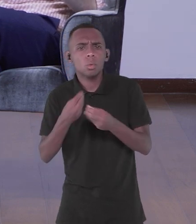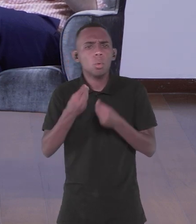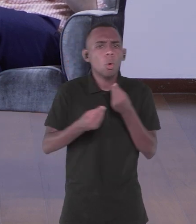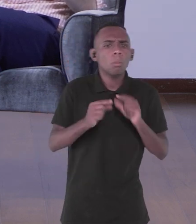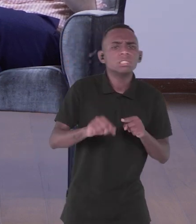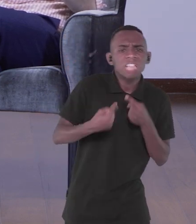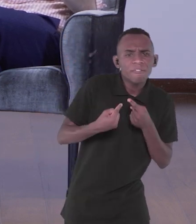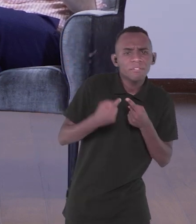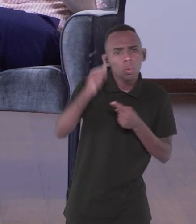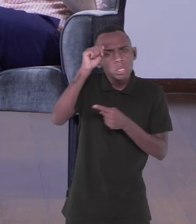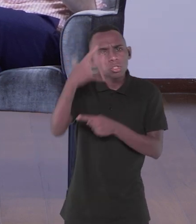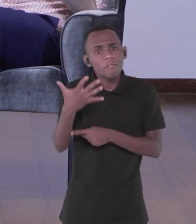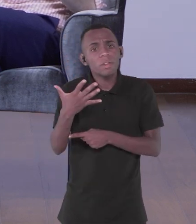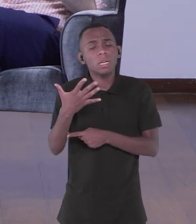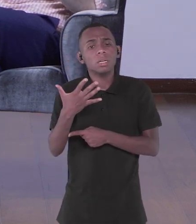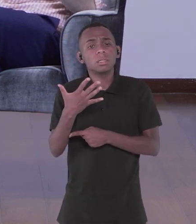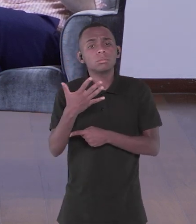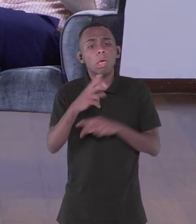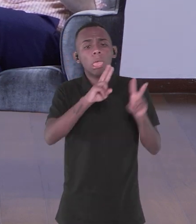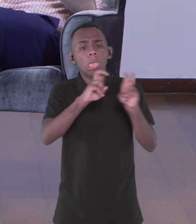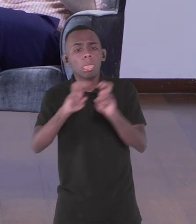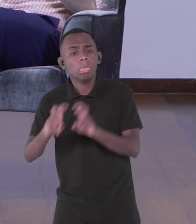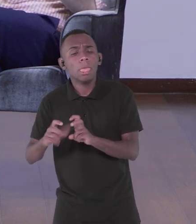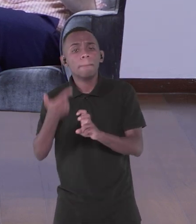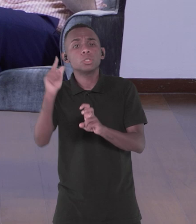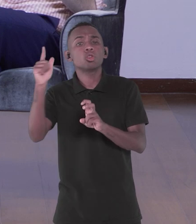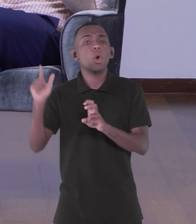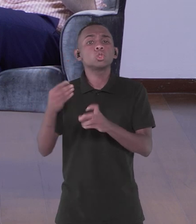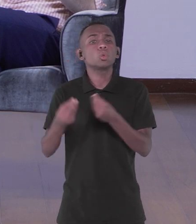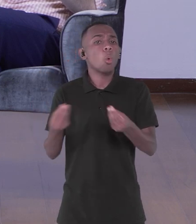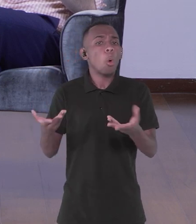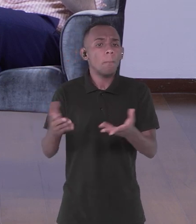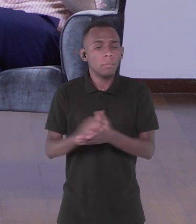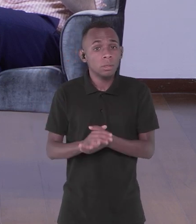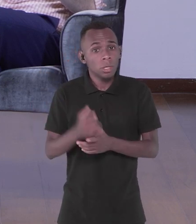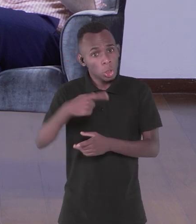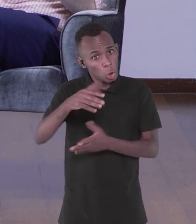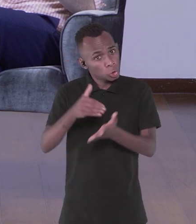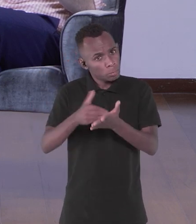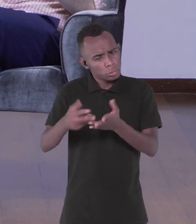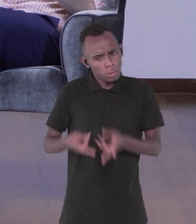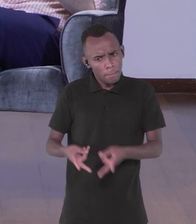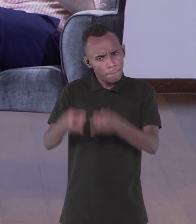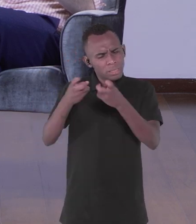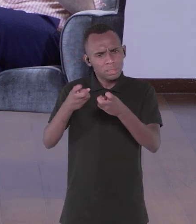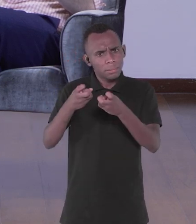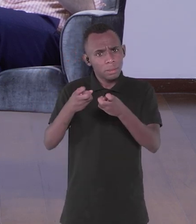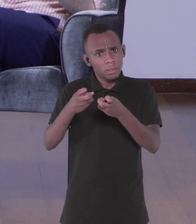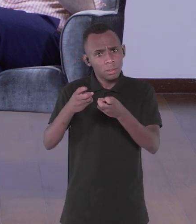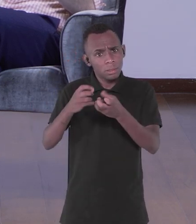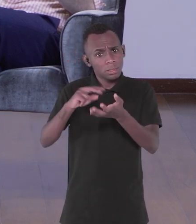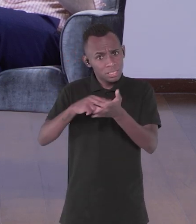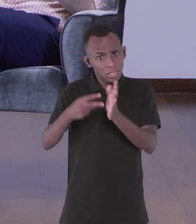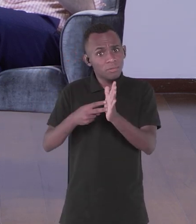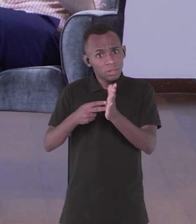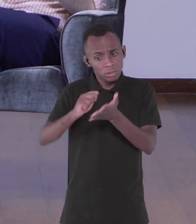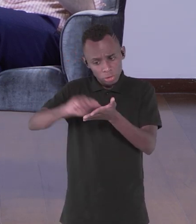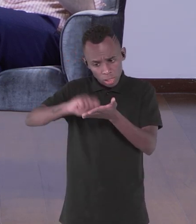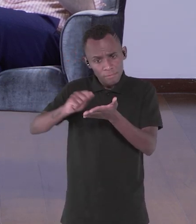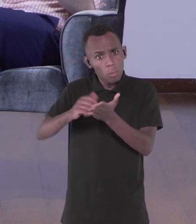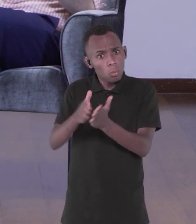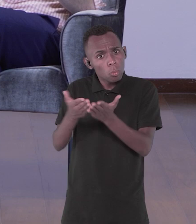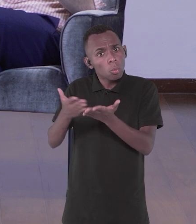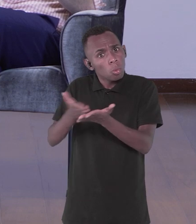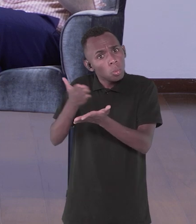com isso? Como é que você está lidando com aquele outro assunto? E a gente começou a perceber que a gente estava escrevendo, no fundo, um livro.